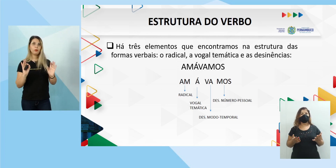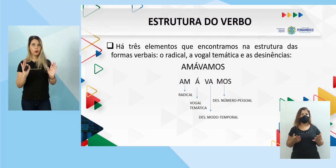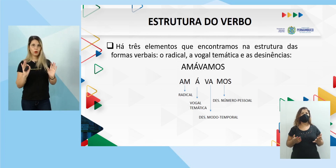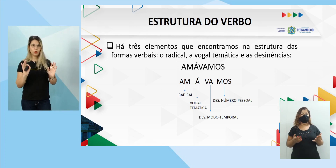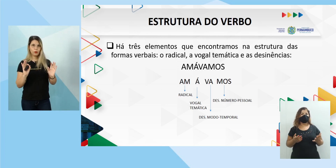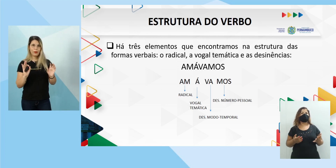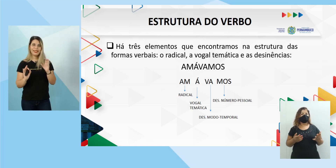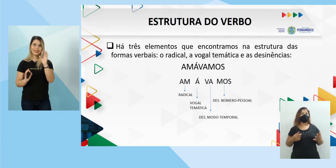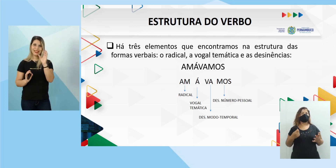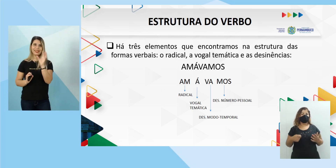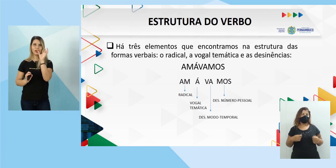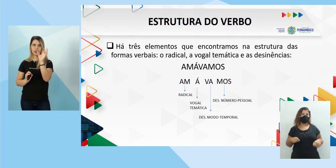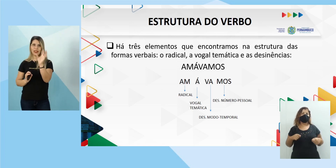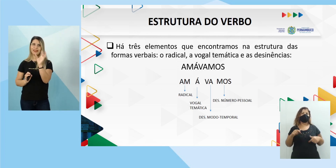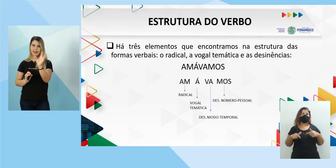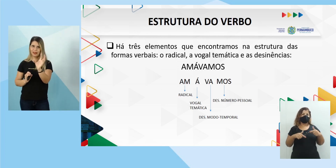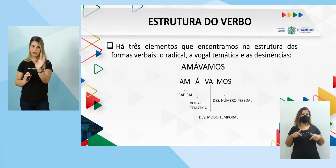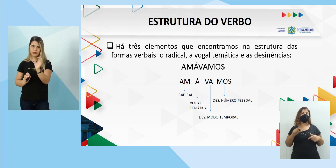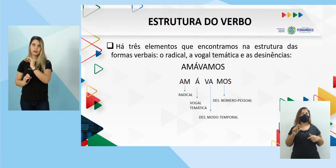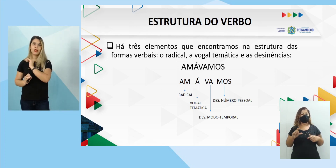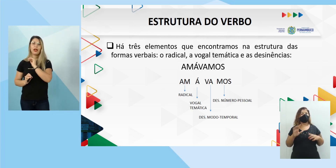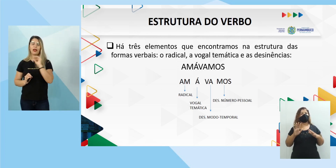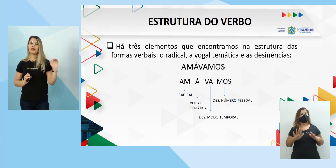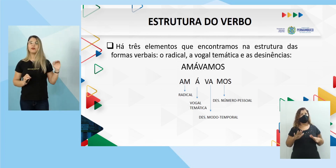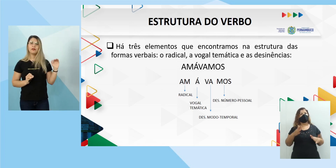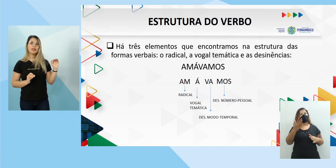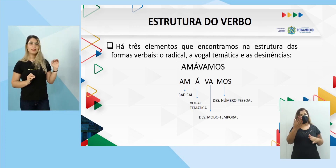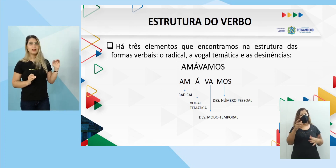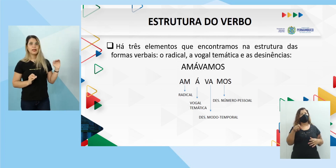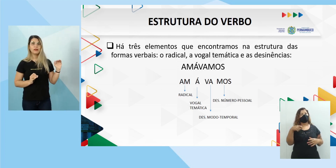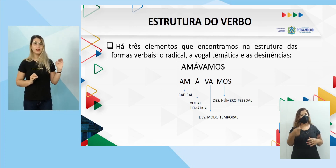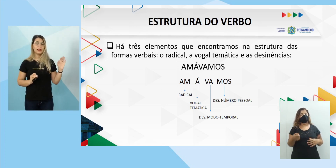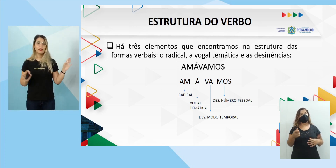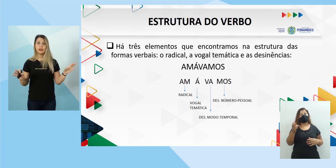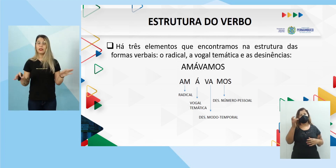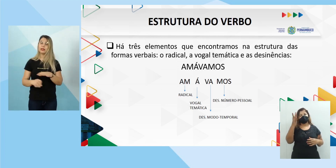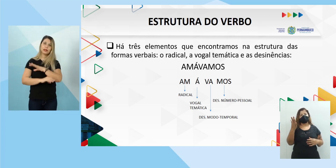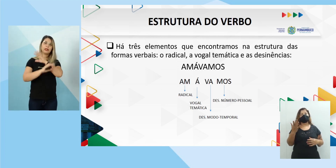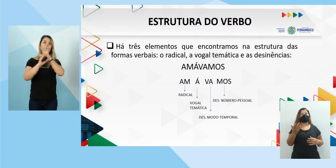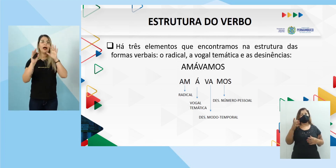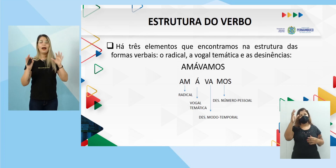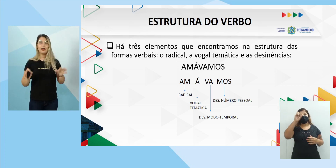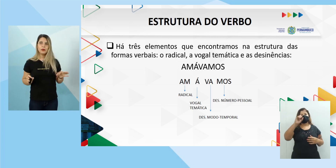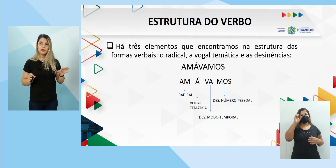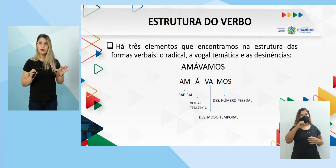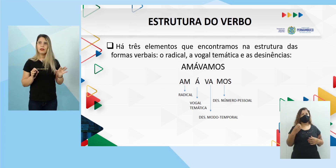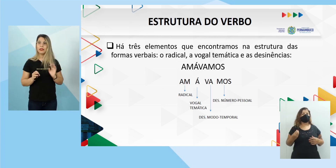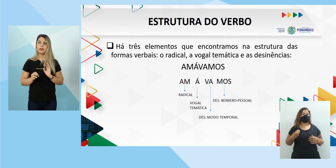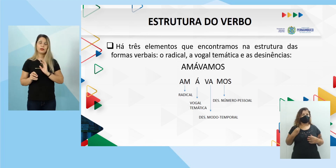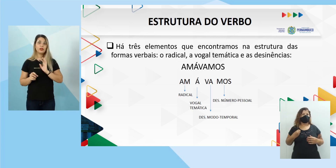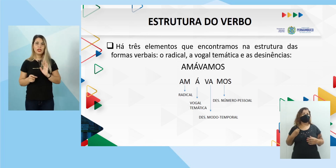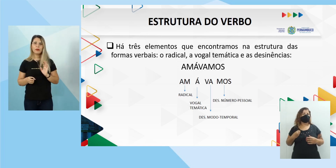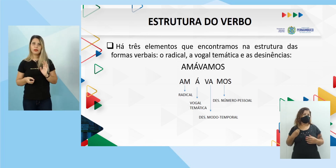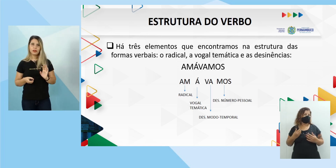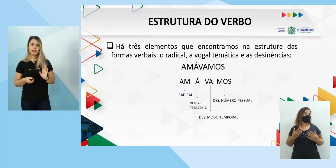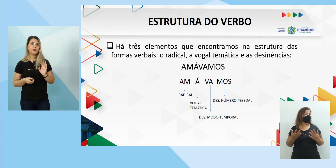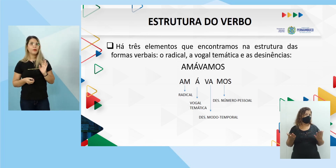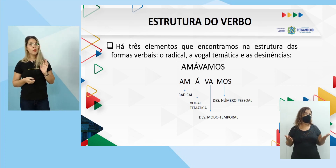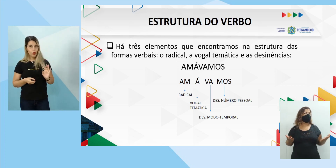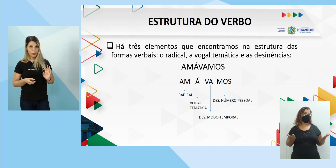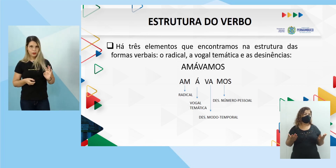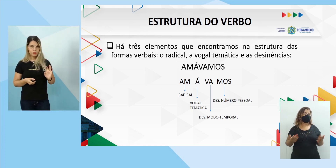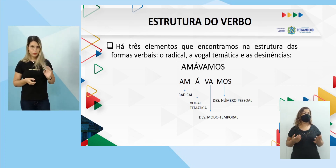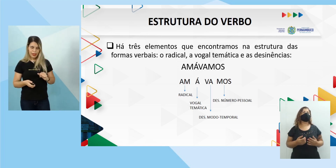trabalhar um pouco, mas essas desinências, elas vão facilitar a vida da gente assim absurdamente. Vocês nem imaginam